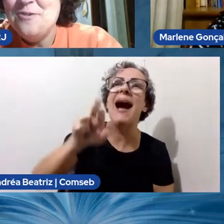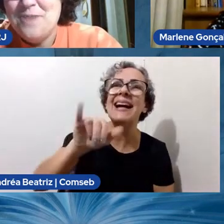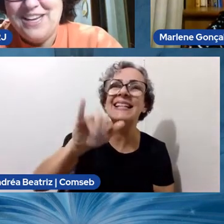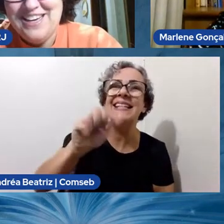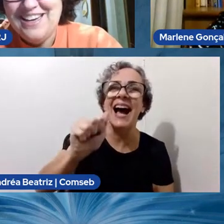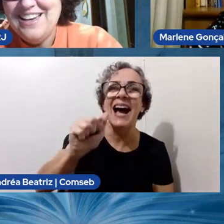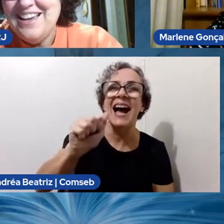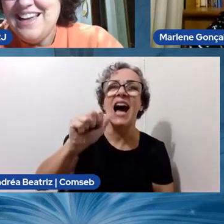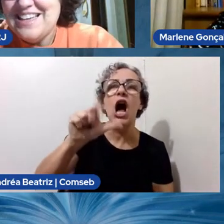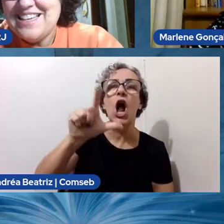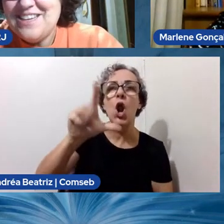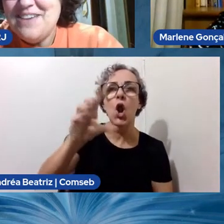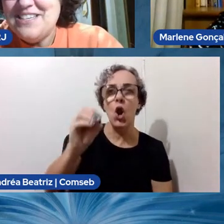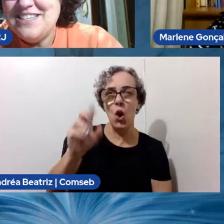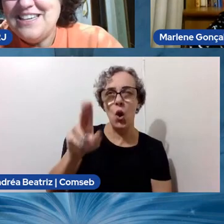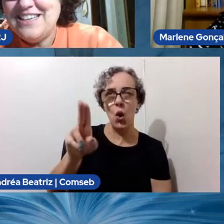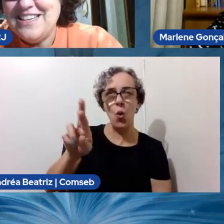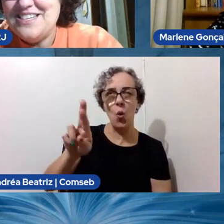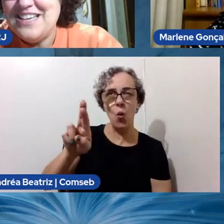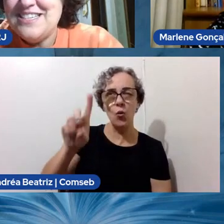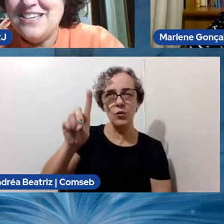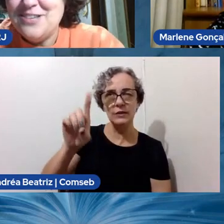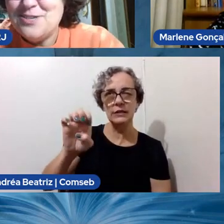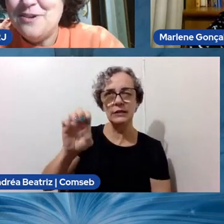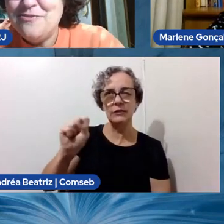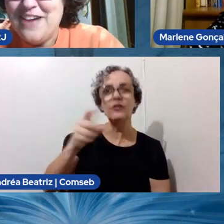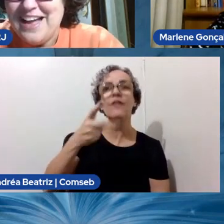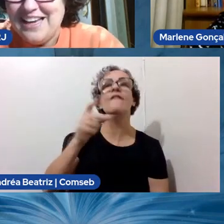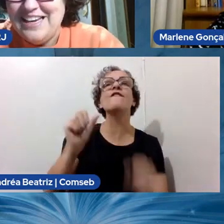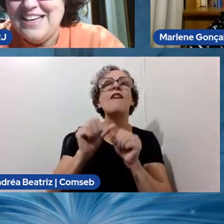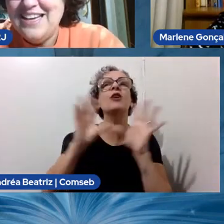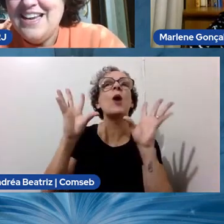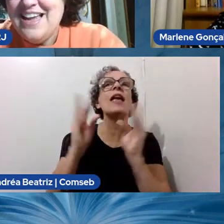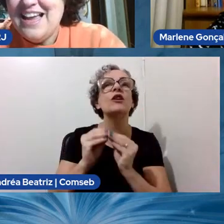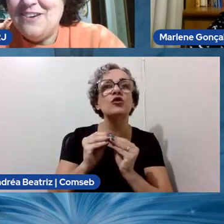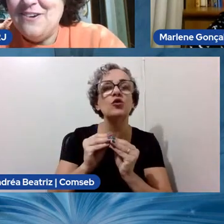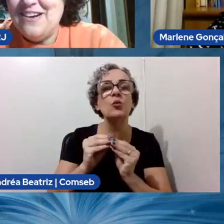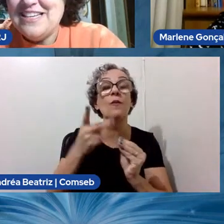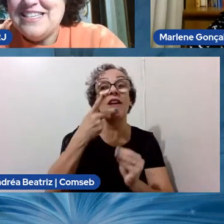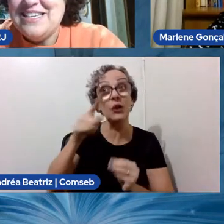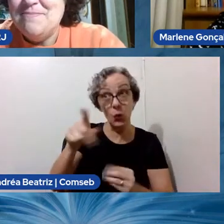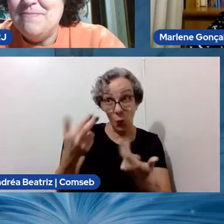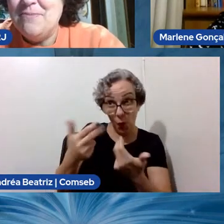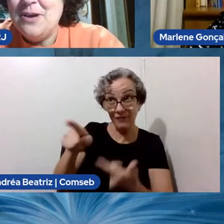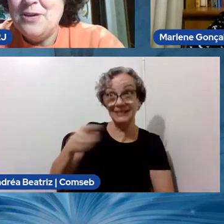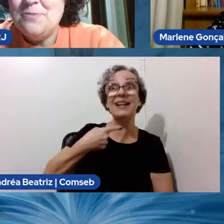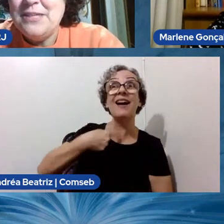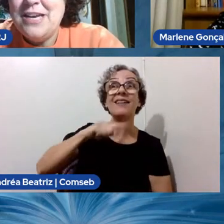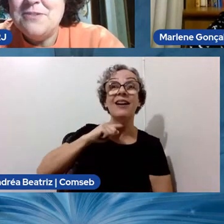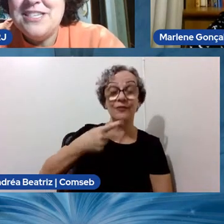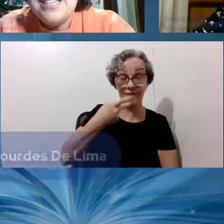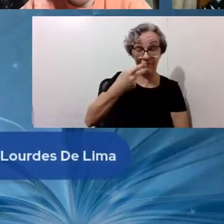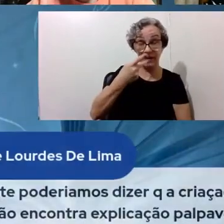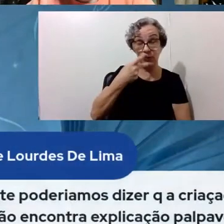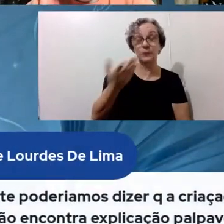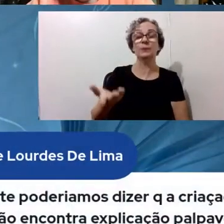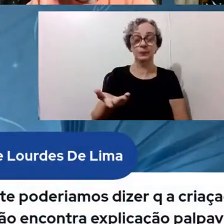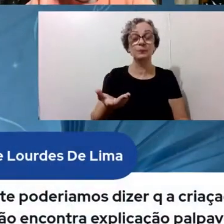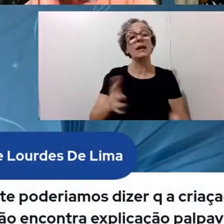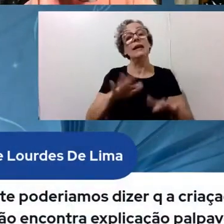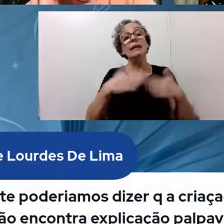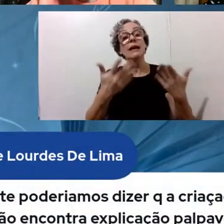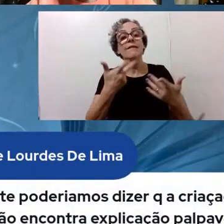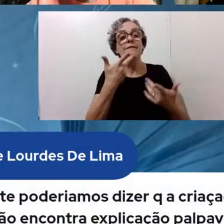um resumo aqui, exatamente tangenciando a sua fala, né? Ela coloca assim, boa noite, poderíamos dizer,